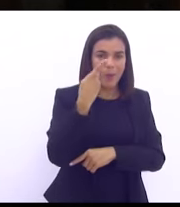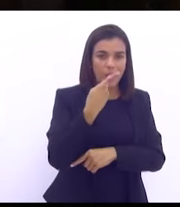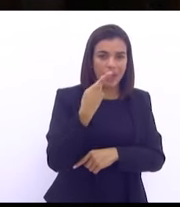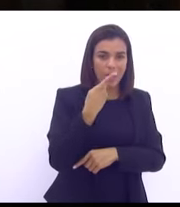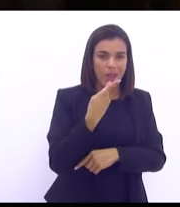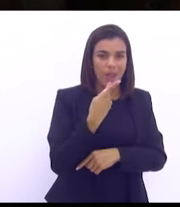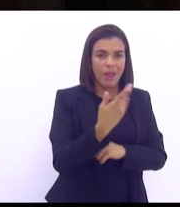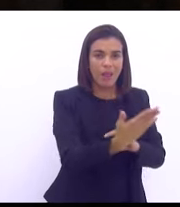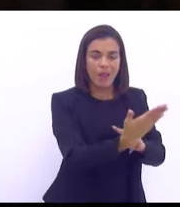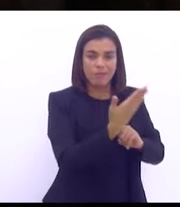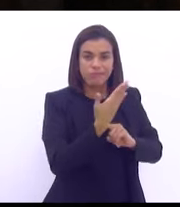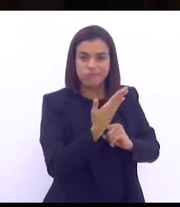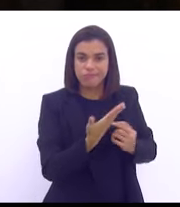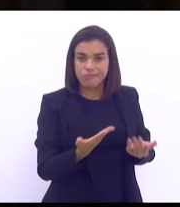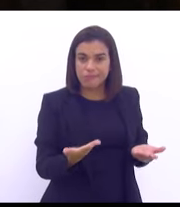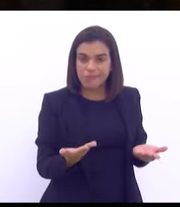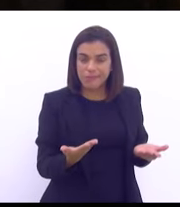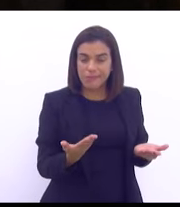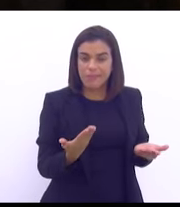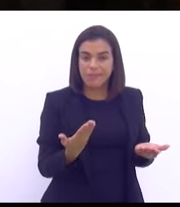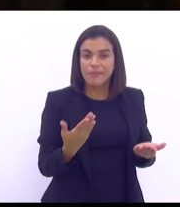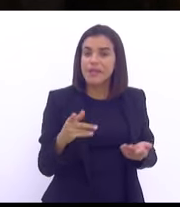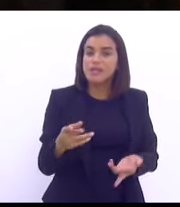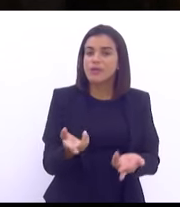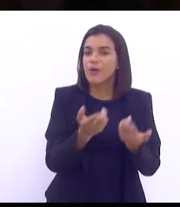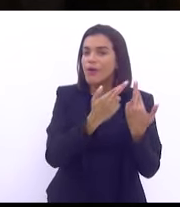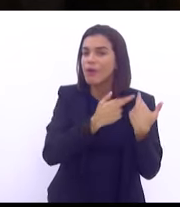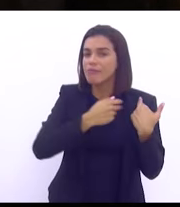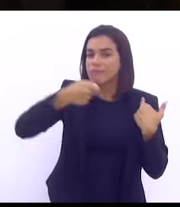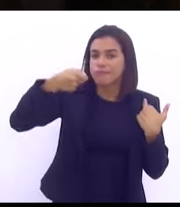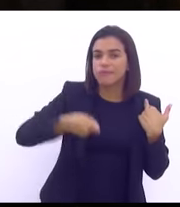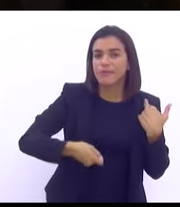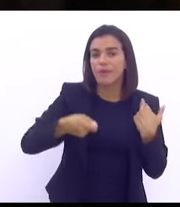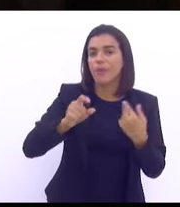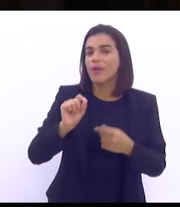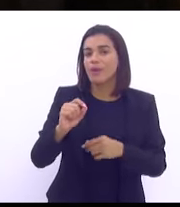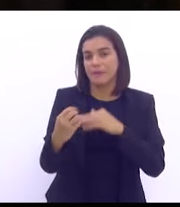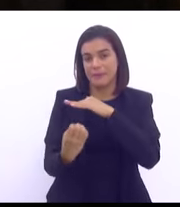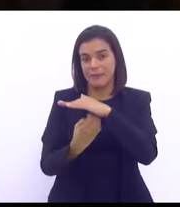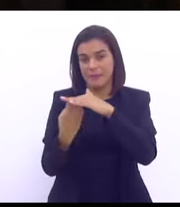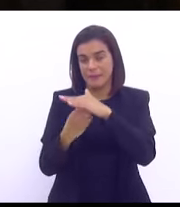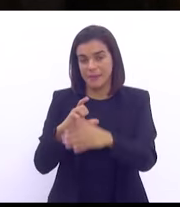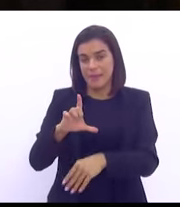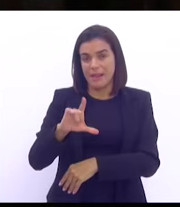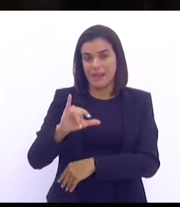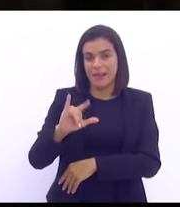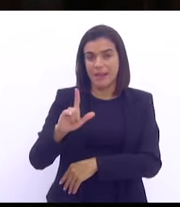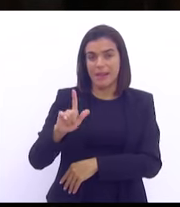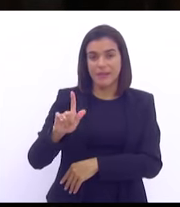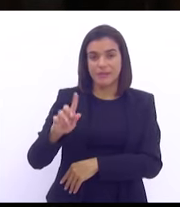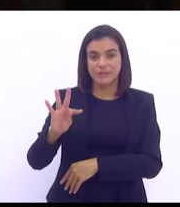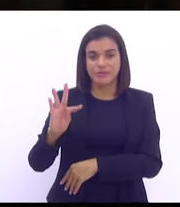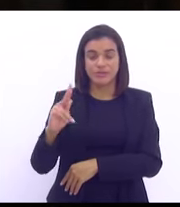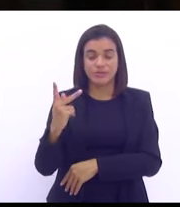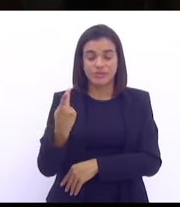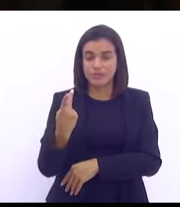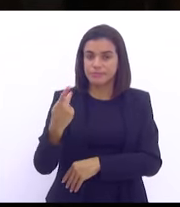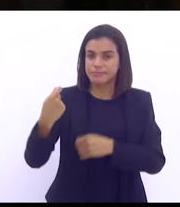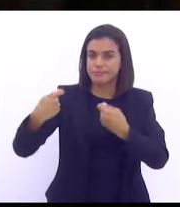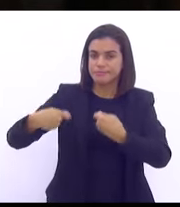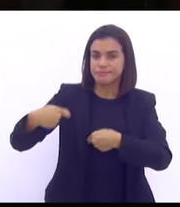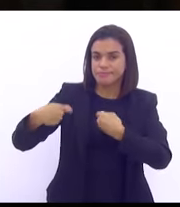pedir socorro. Isso é dever de ofício da Light. A Light tem que